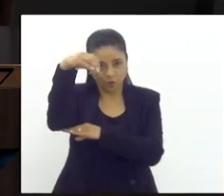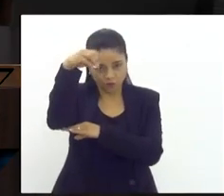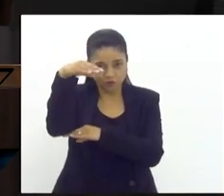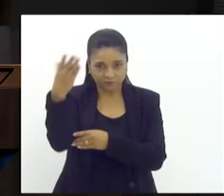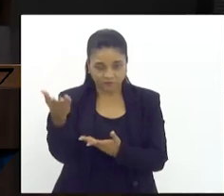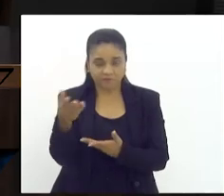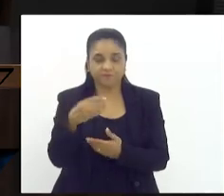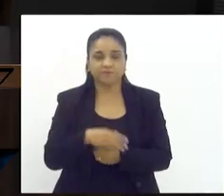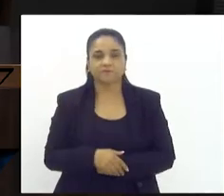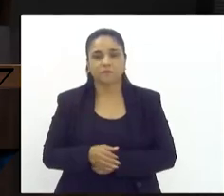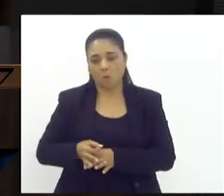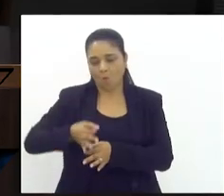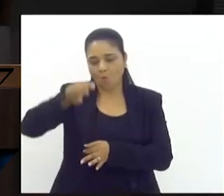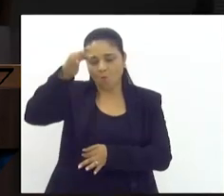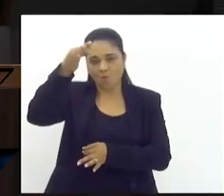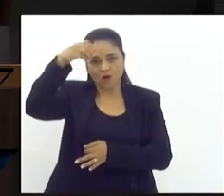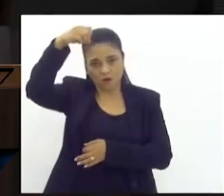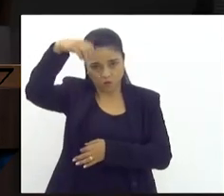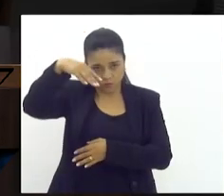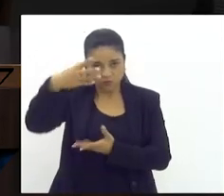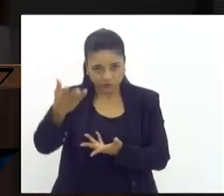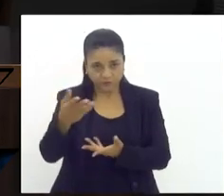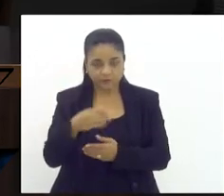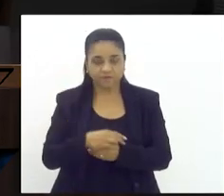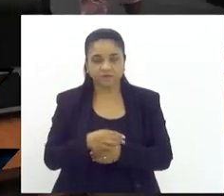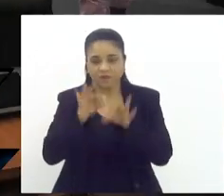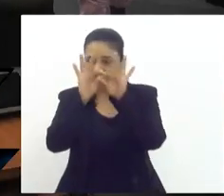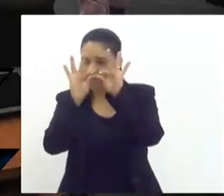por favor pode falar senhor